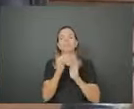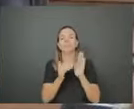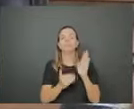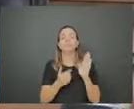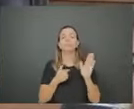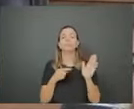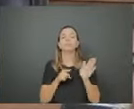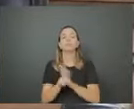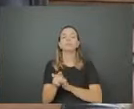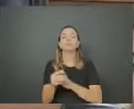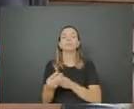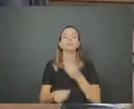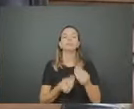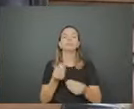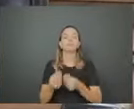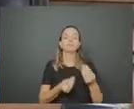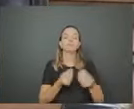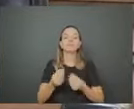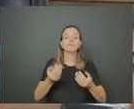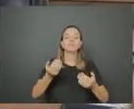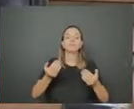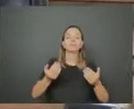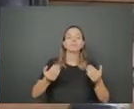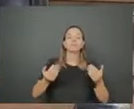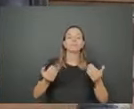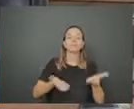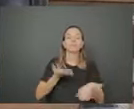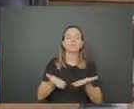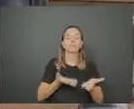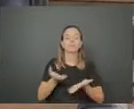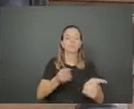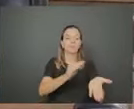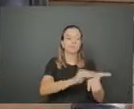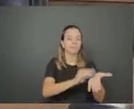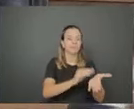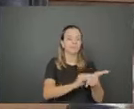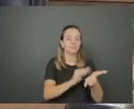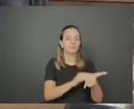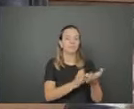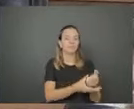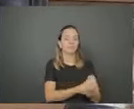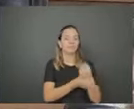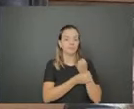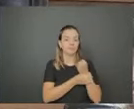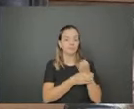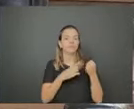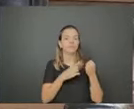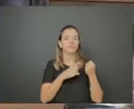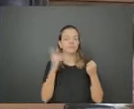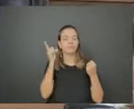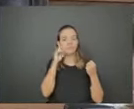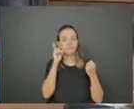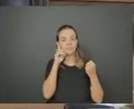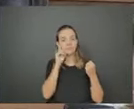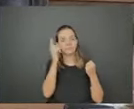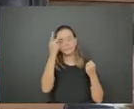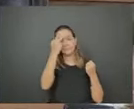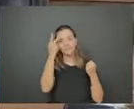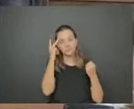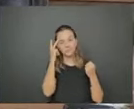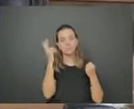tratar diferenças entre a falta de segurança, que é combatida ali no dia a dia, daquelas pessoas que realmente foram vítimas